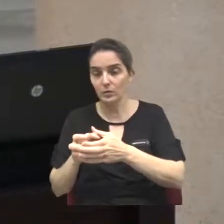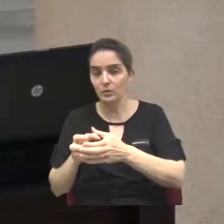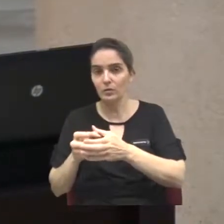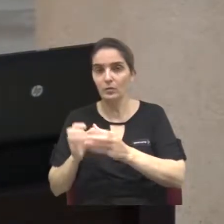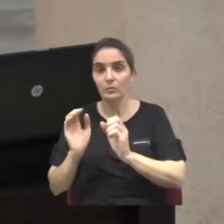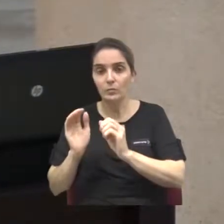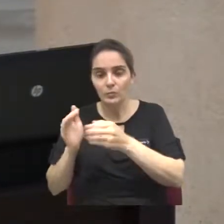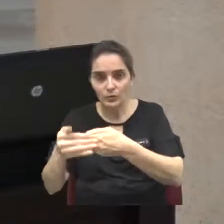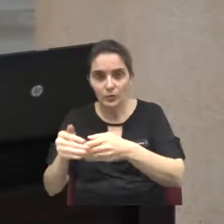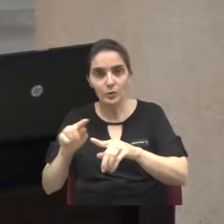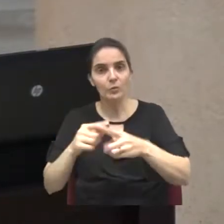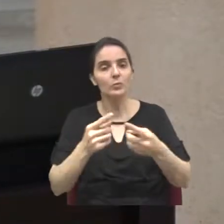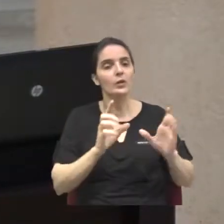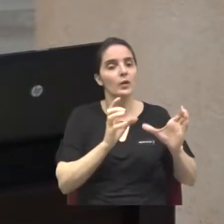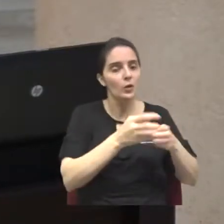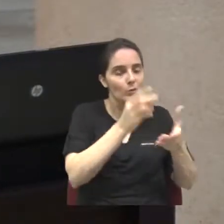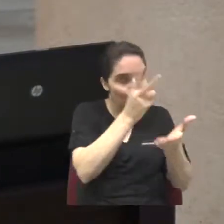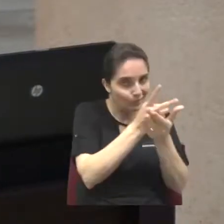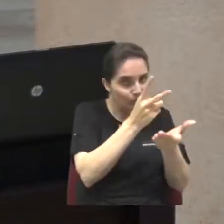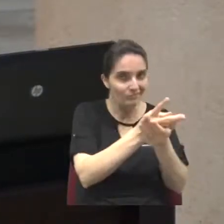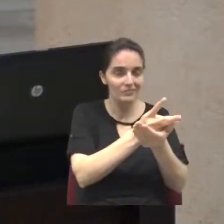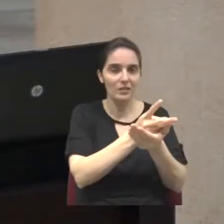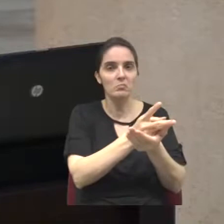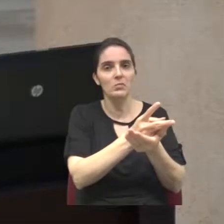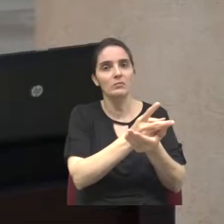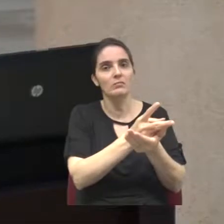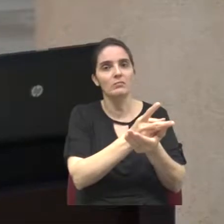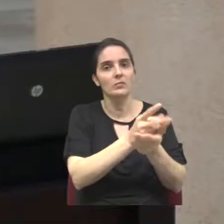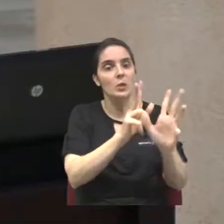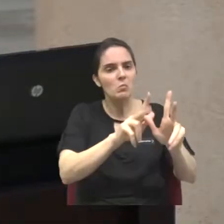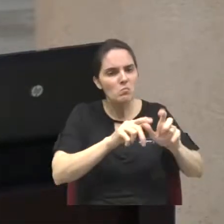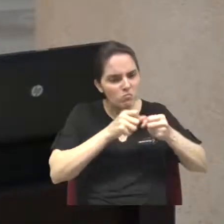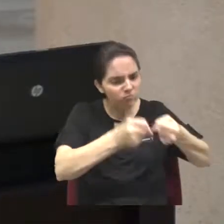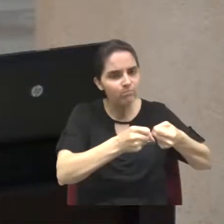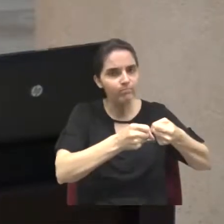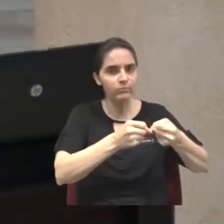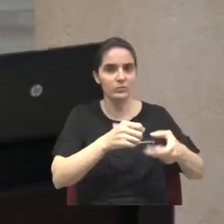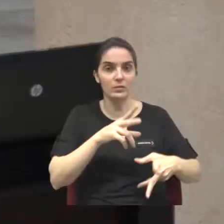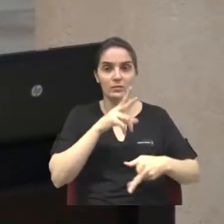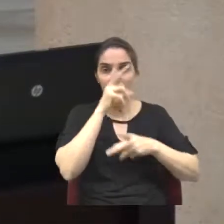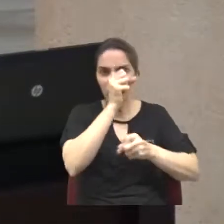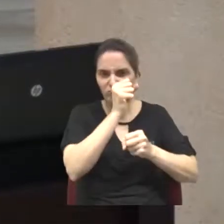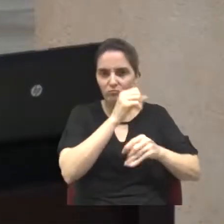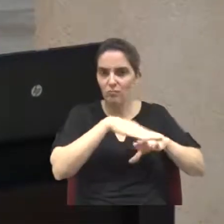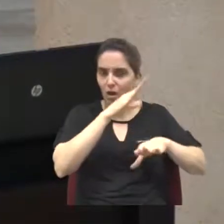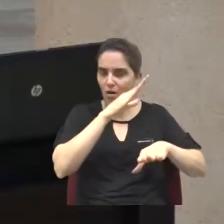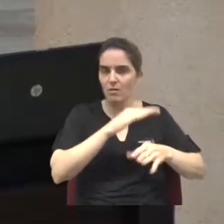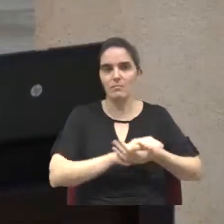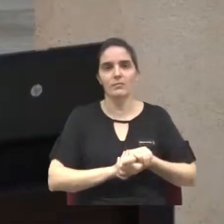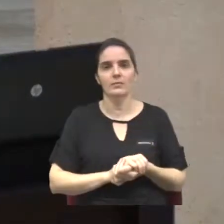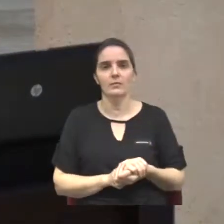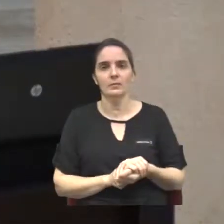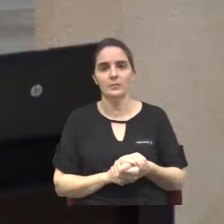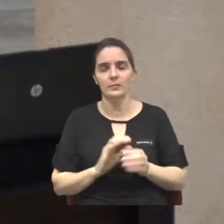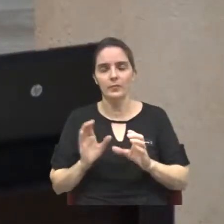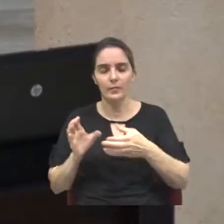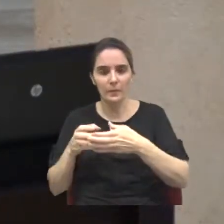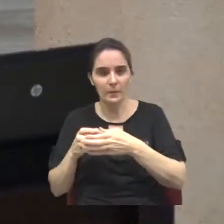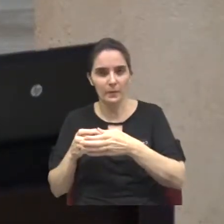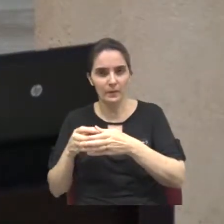a comissão permanente que tem uma força muito mais efetiva. A frente parlamentar seria importante porque